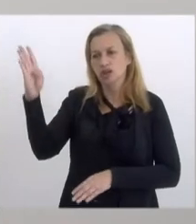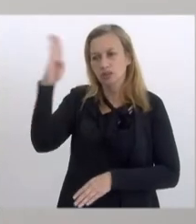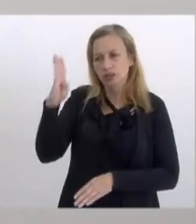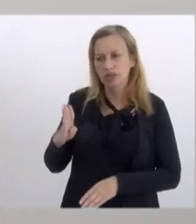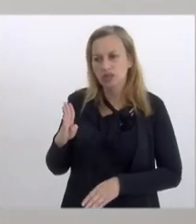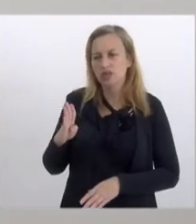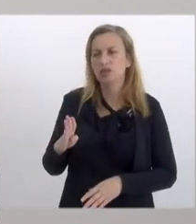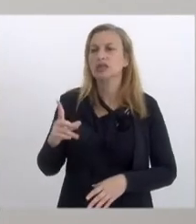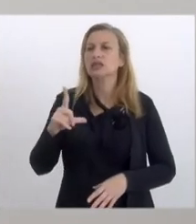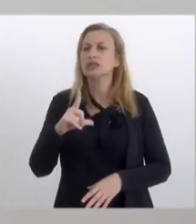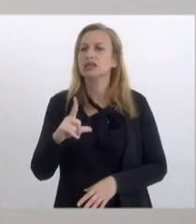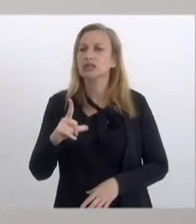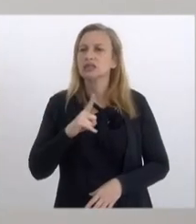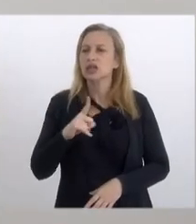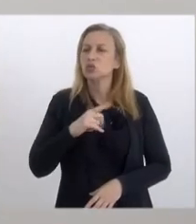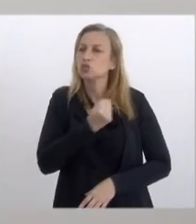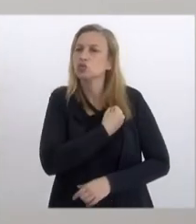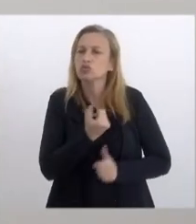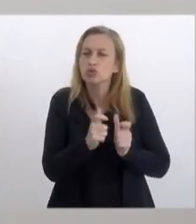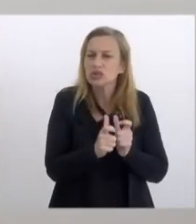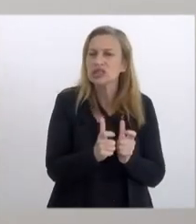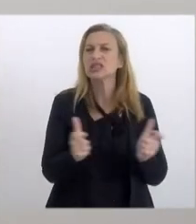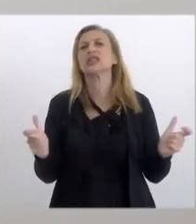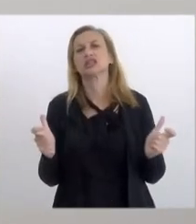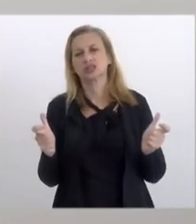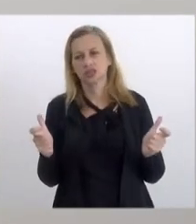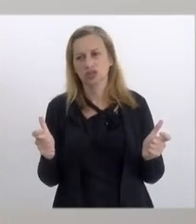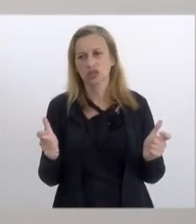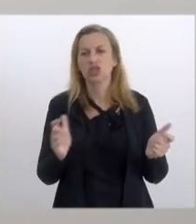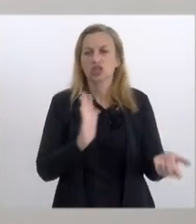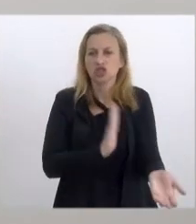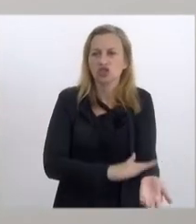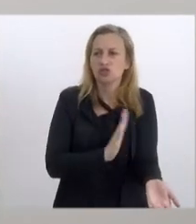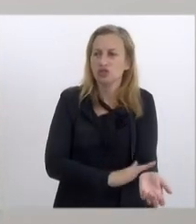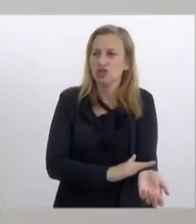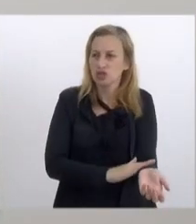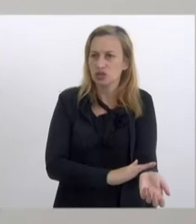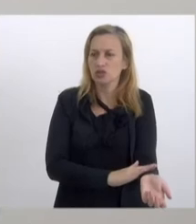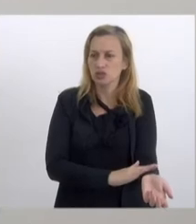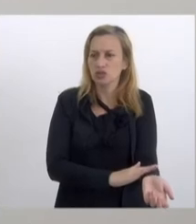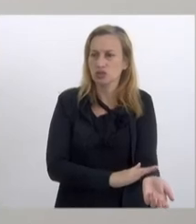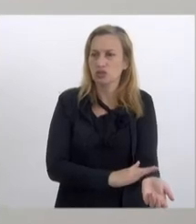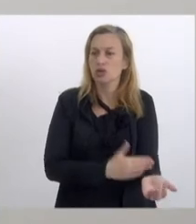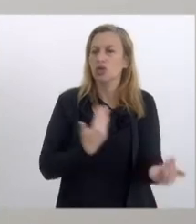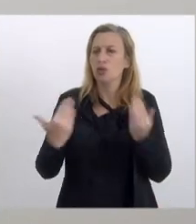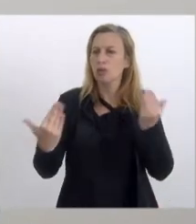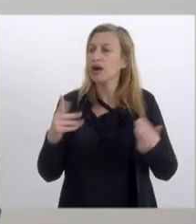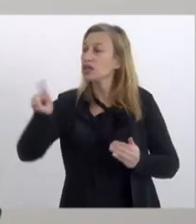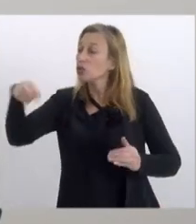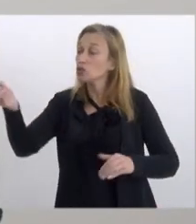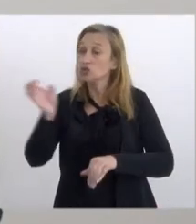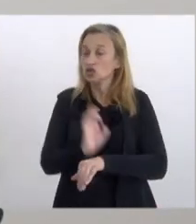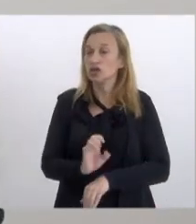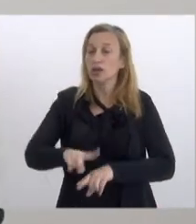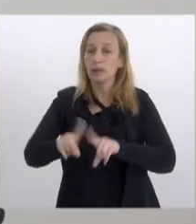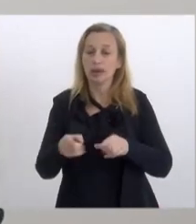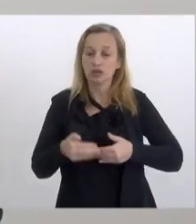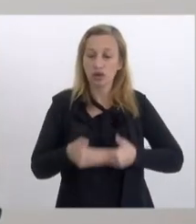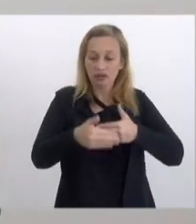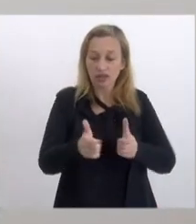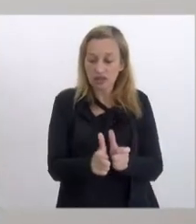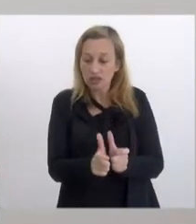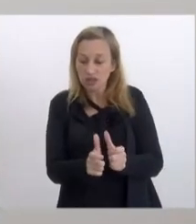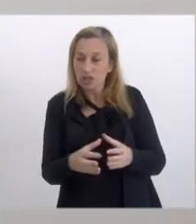que tem um índice muito grande em vista de outros estados, mas o avanço de clínicas terapêuticas,